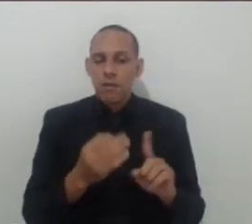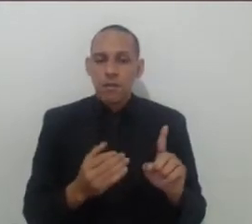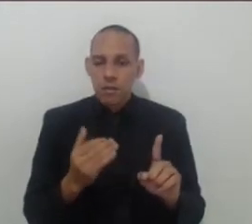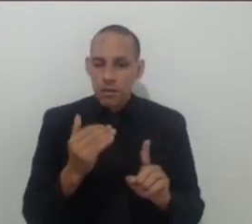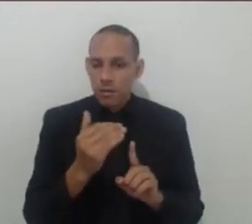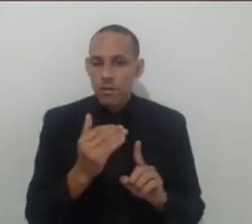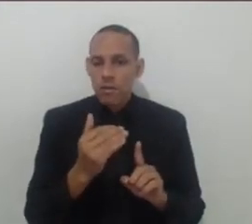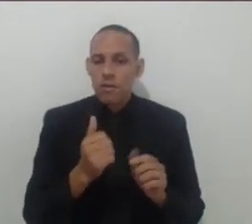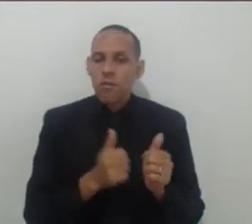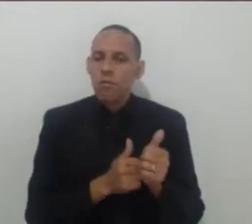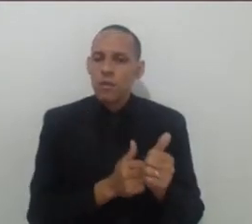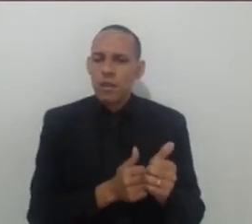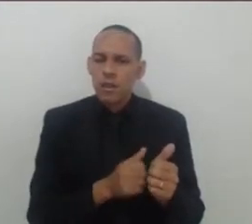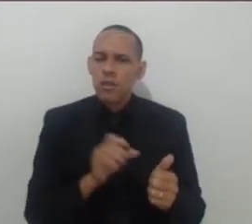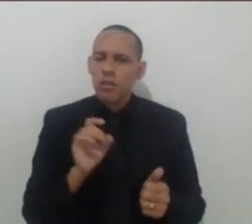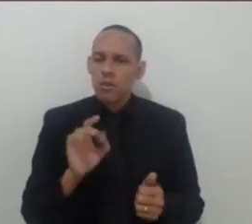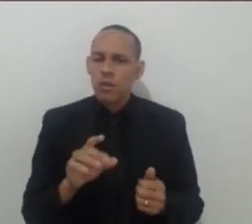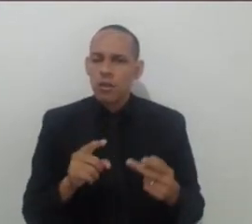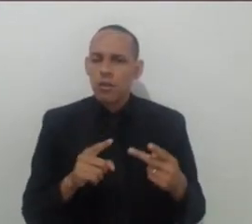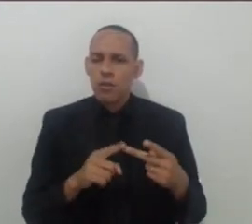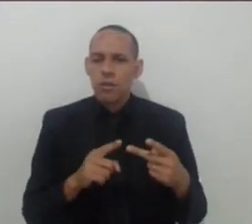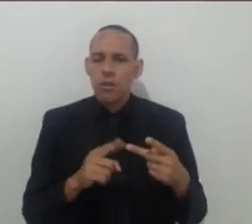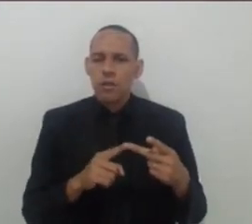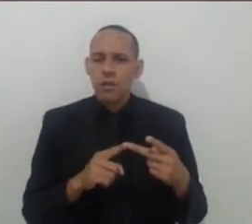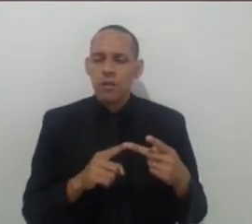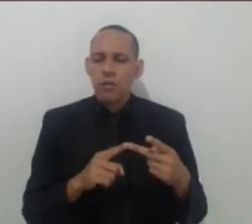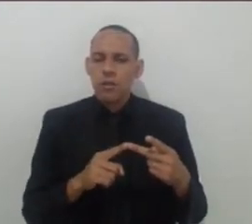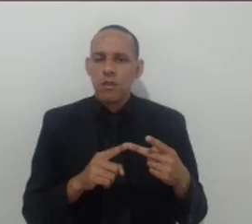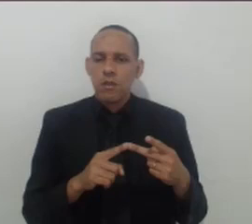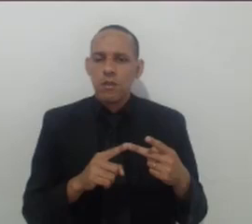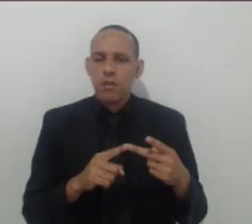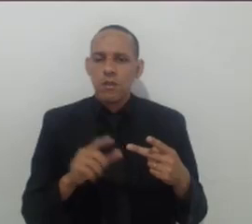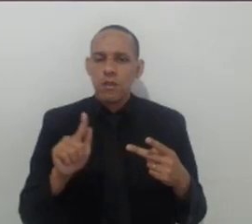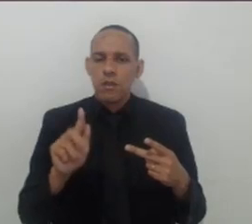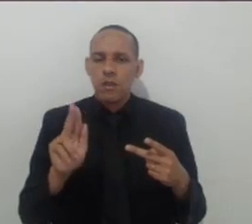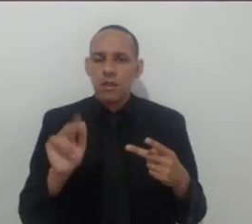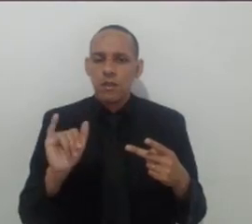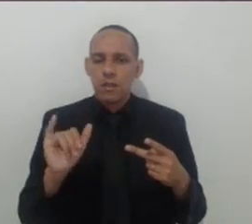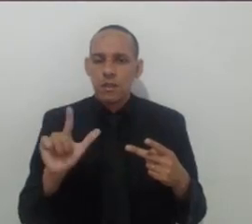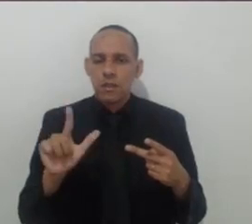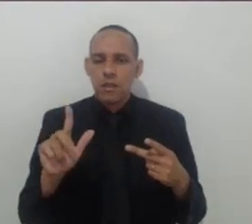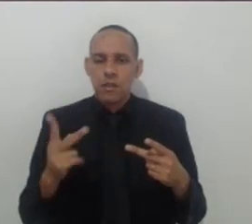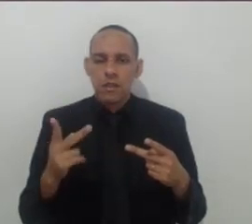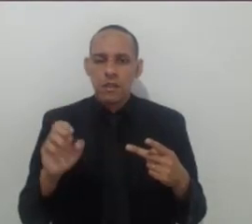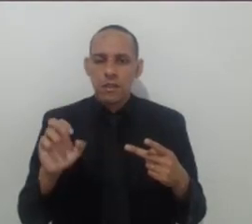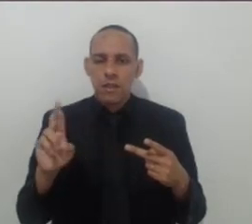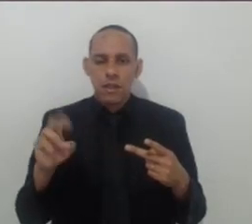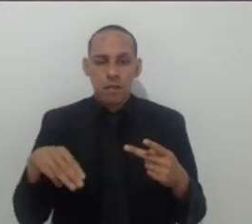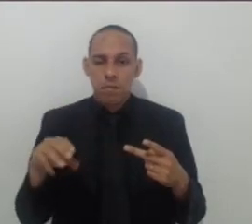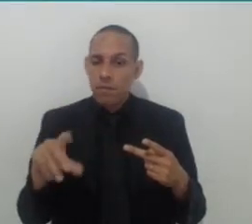acompanhando é somente o desembargador, por enquanto, o desembargador de Lermando Mota, né? Que acompanha.